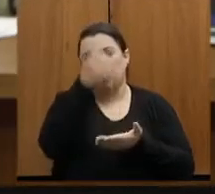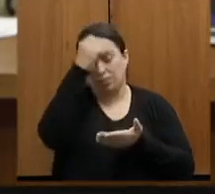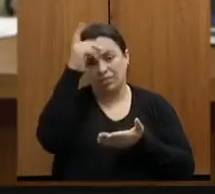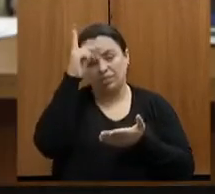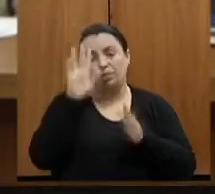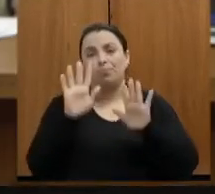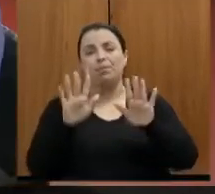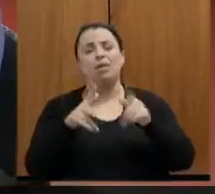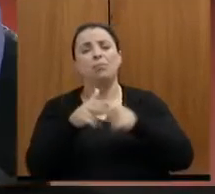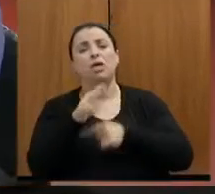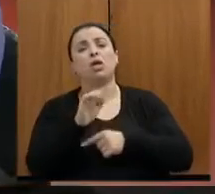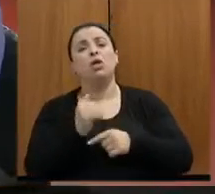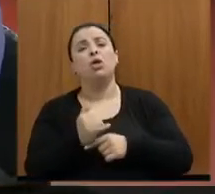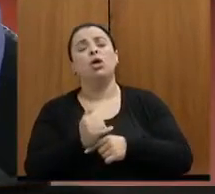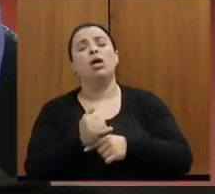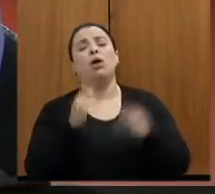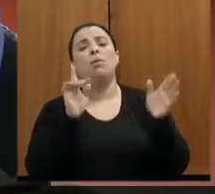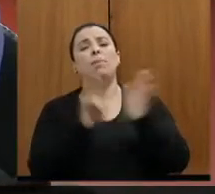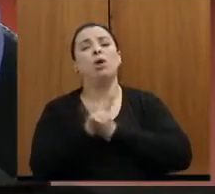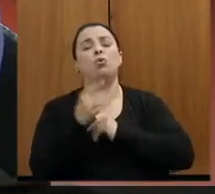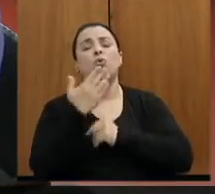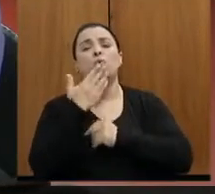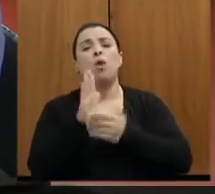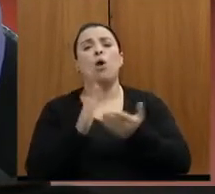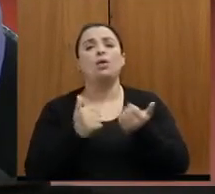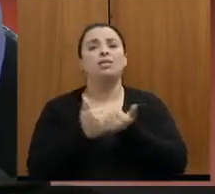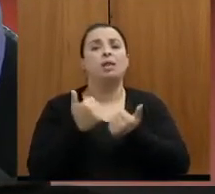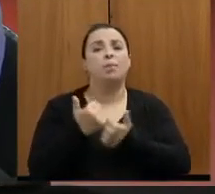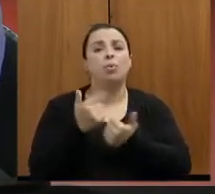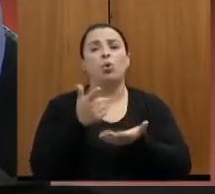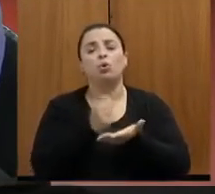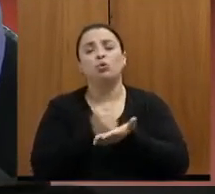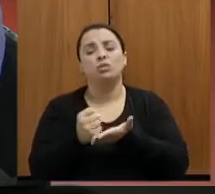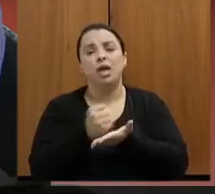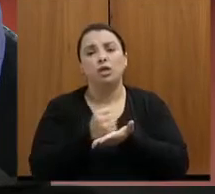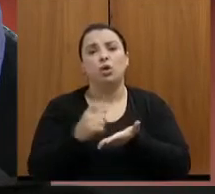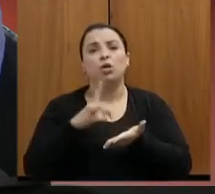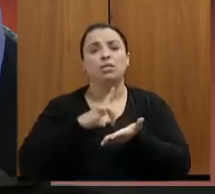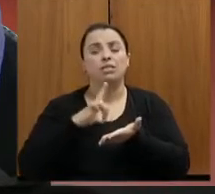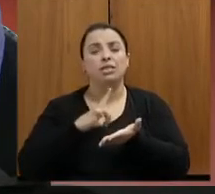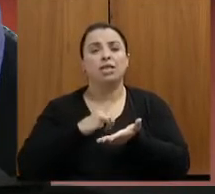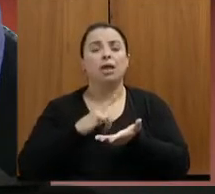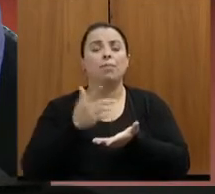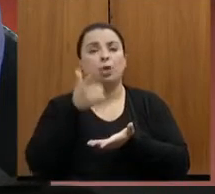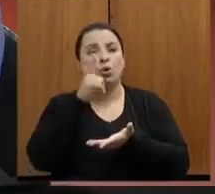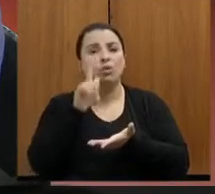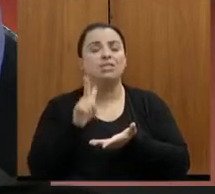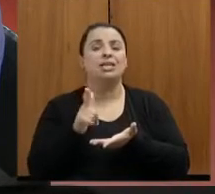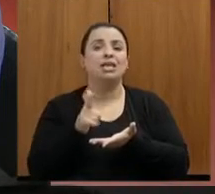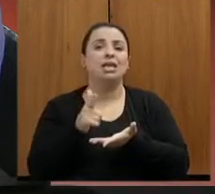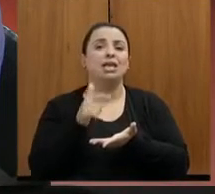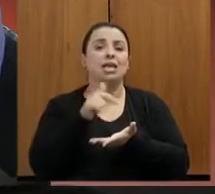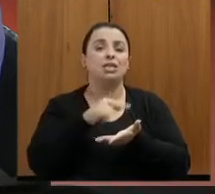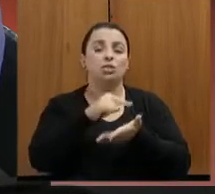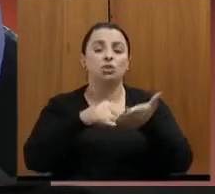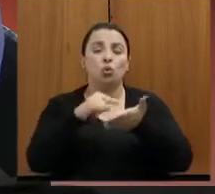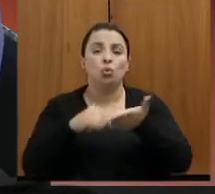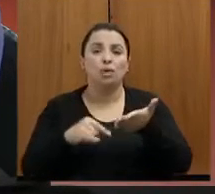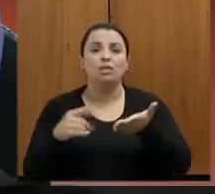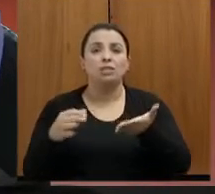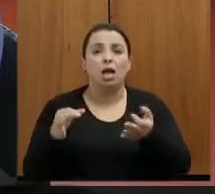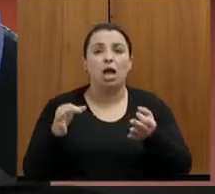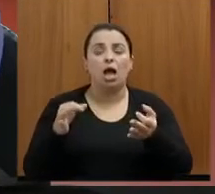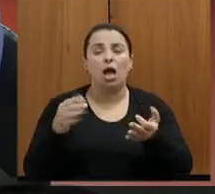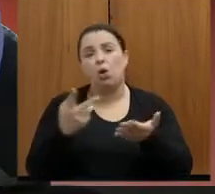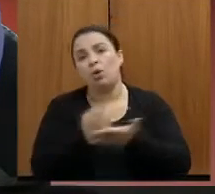é a parte desse apoio dos cartórios que têm dado para viabilizar esses documentos?